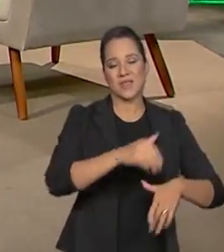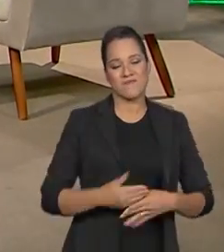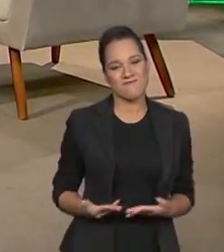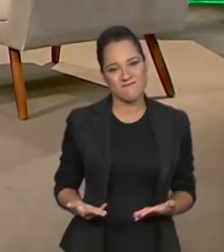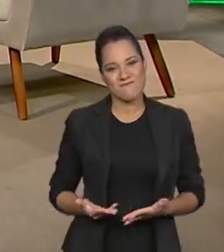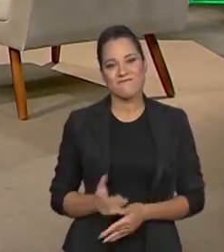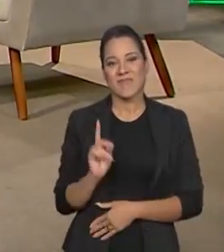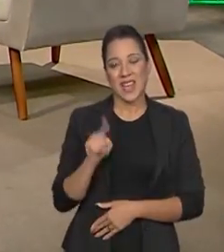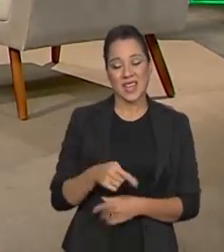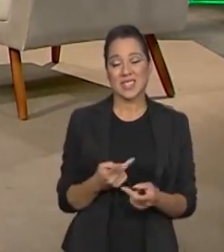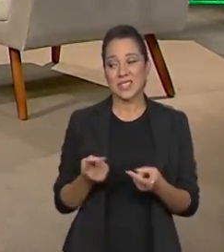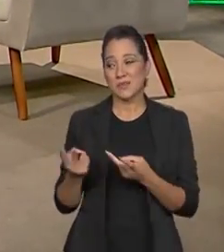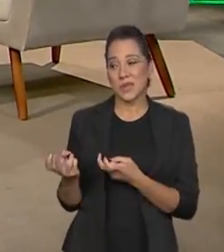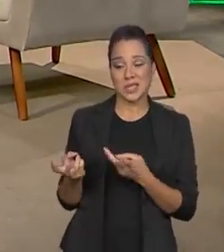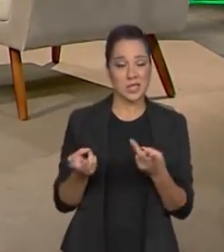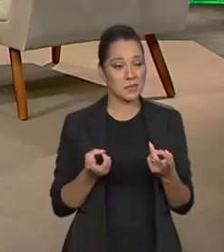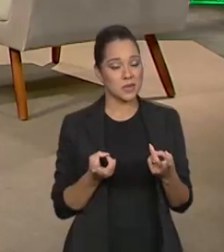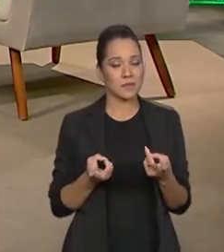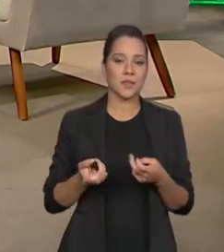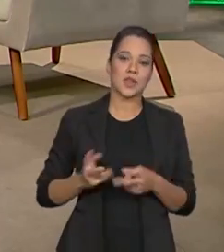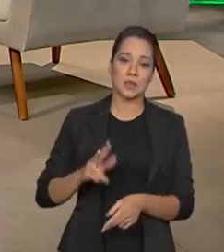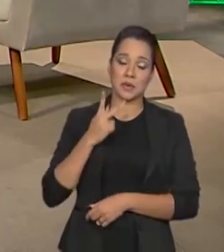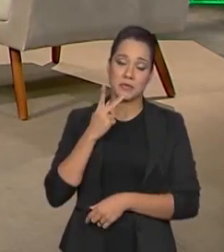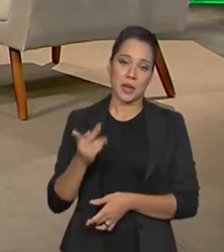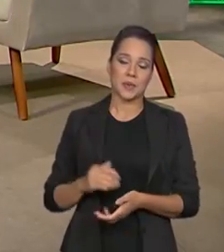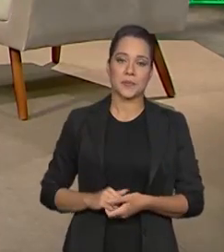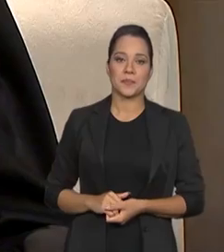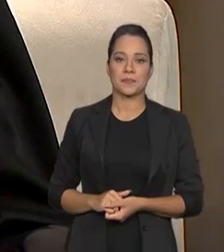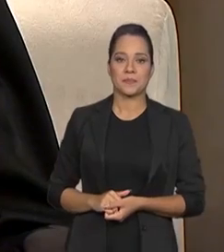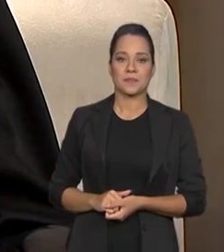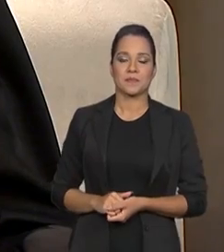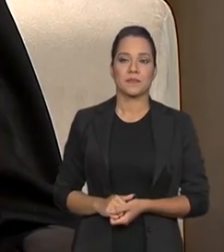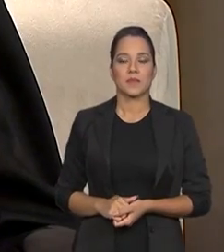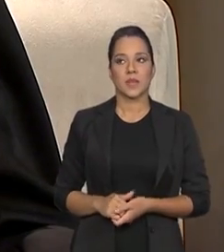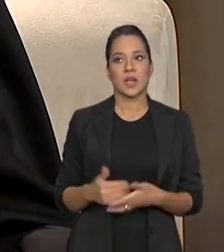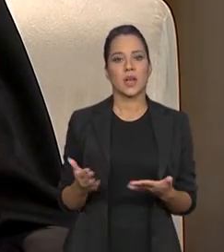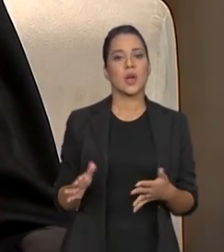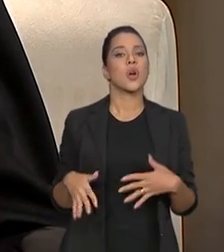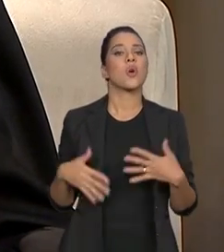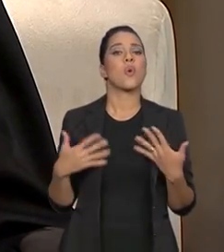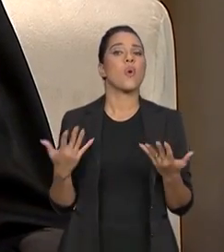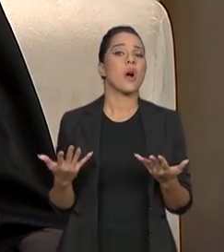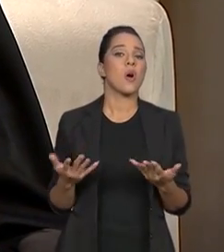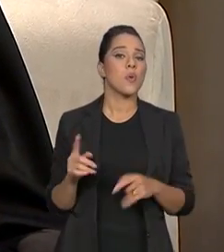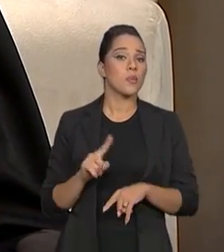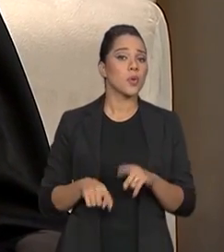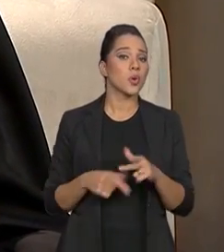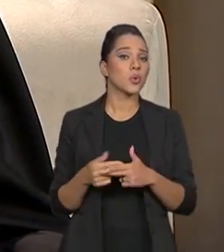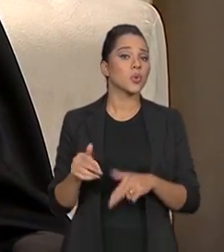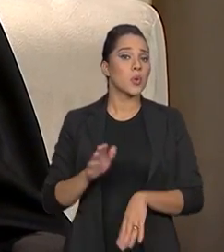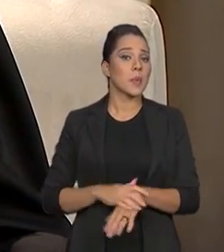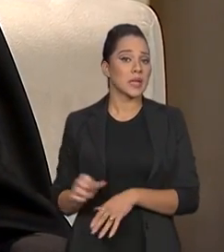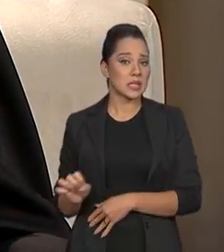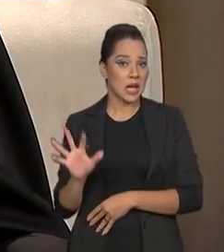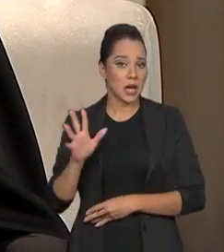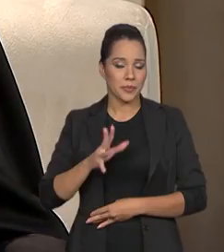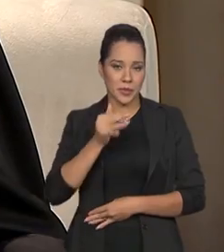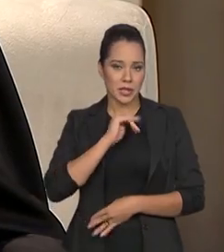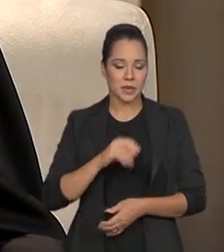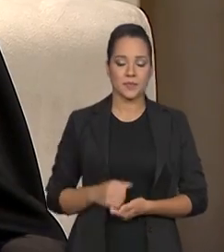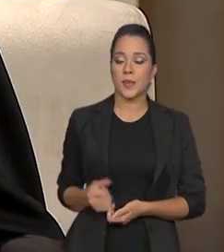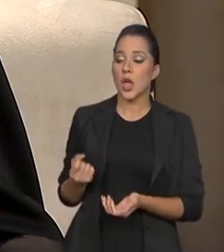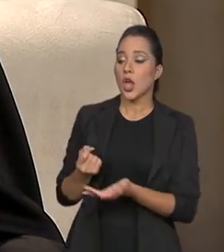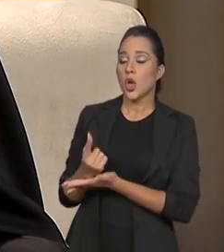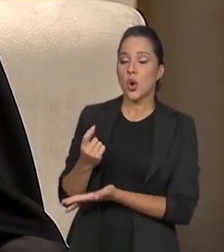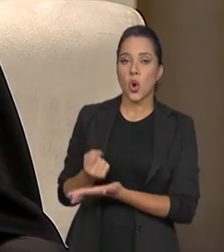aí é uma questão de percepção uma coisa que eu sempre digo é o seguinte qual é na verdade o produto mais caro vamos supor que